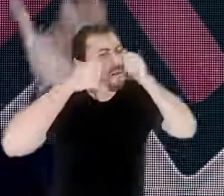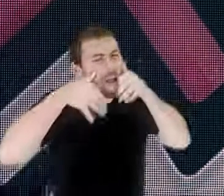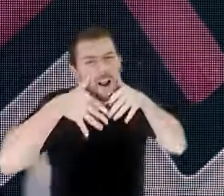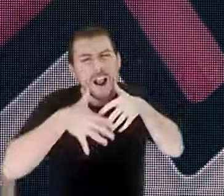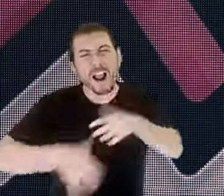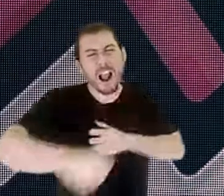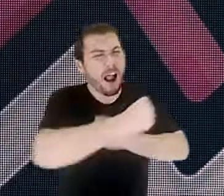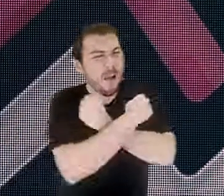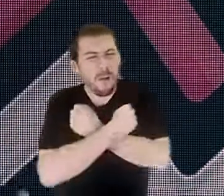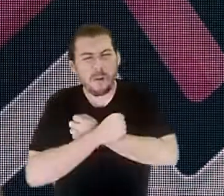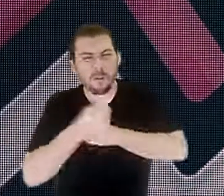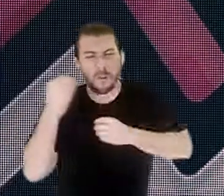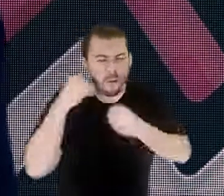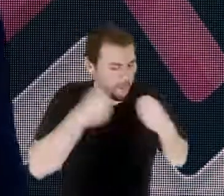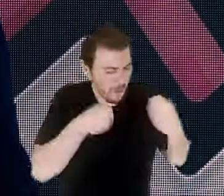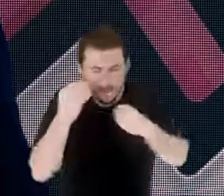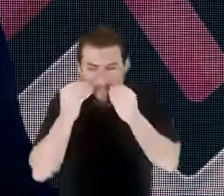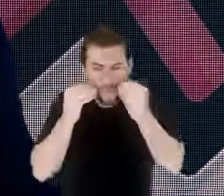pôs-se a me beijar.